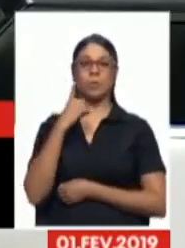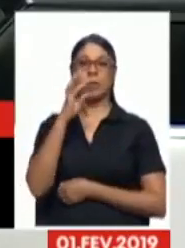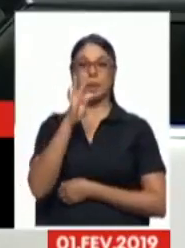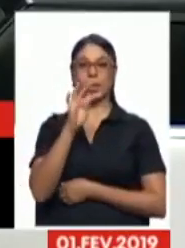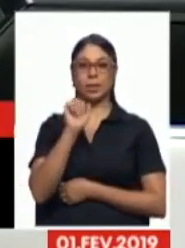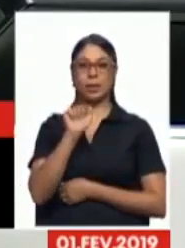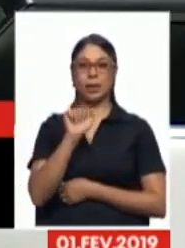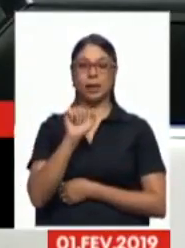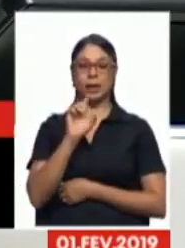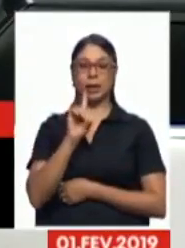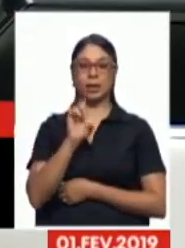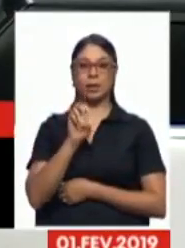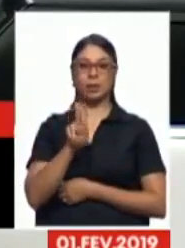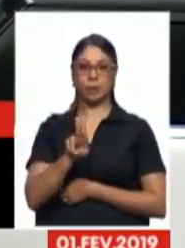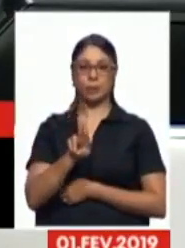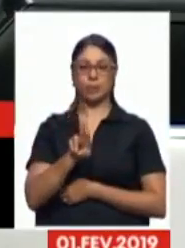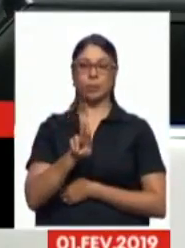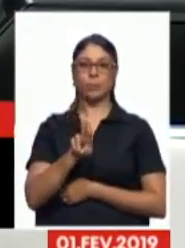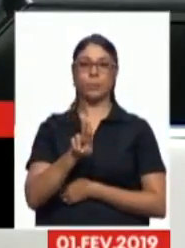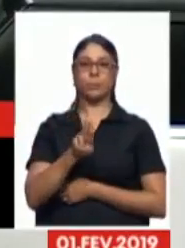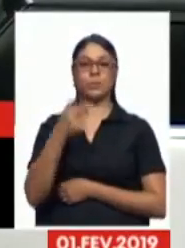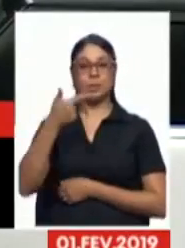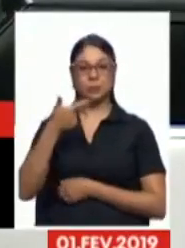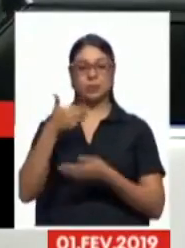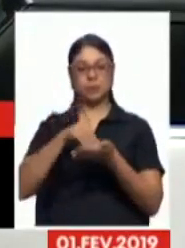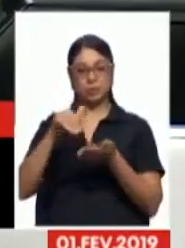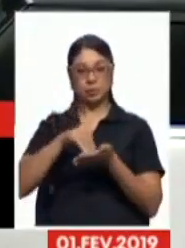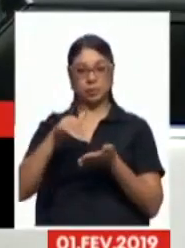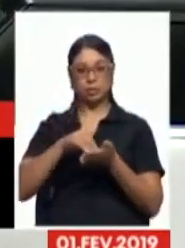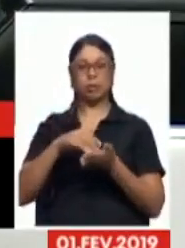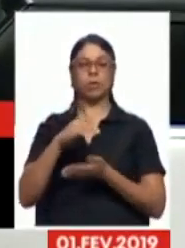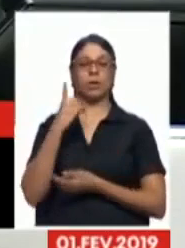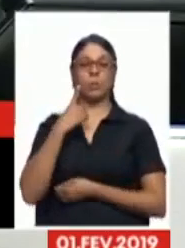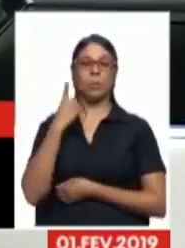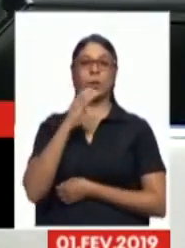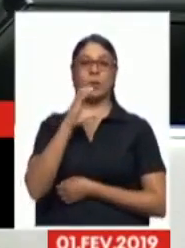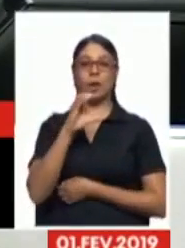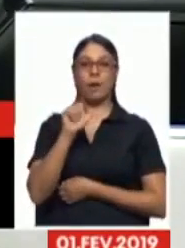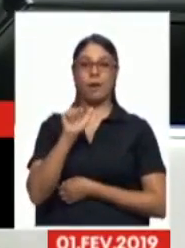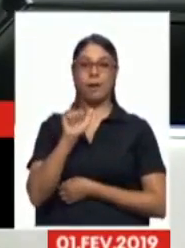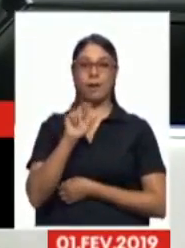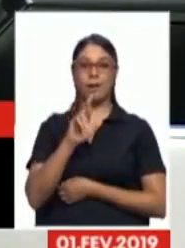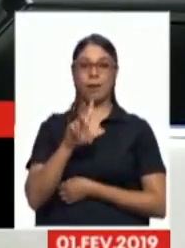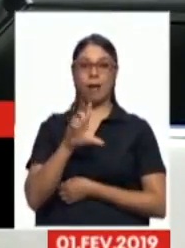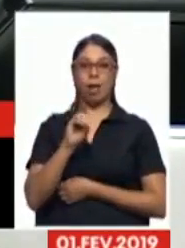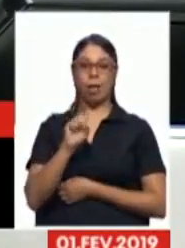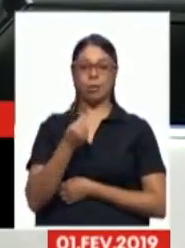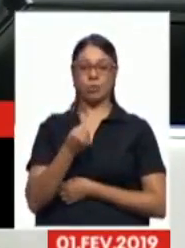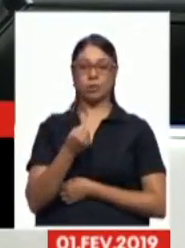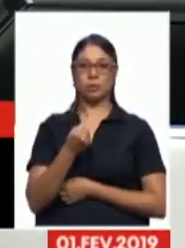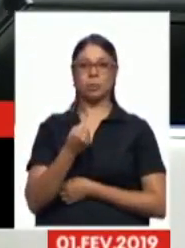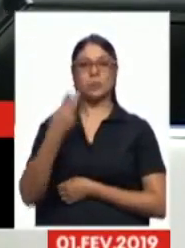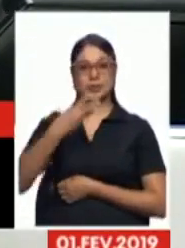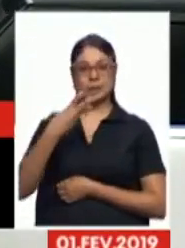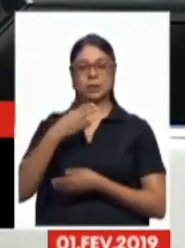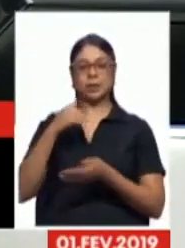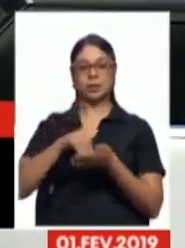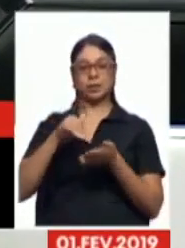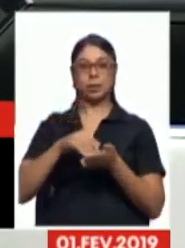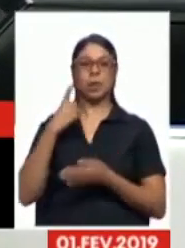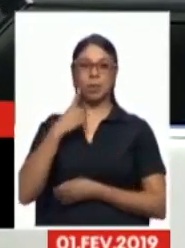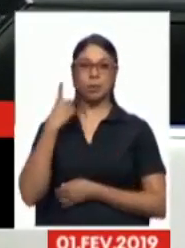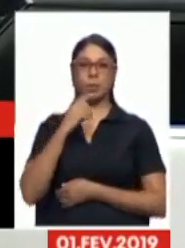Tadeu Martins Leite. Segundo secretário, o deputado Carlos Henrique. Terceiro secretário,